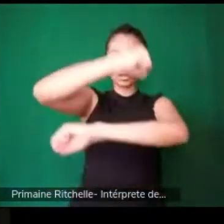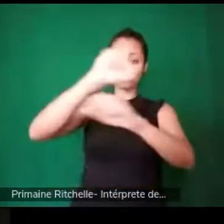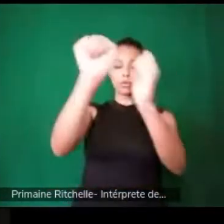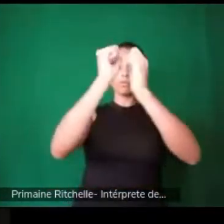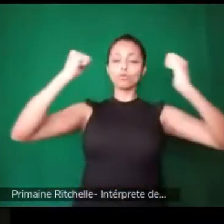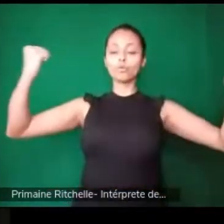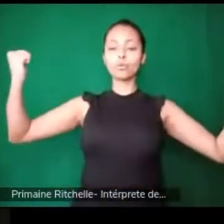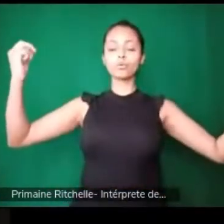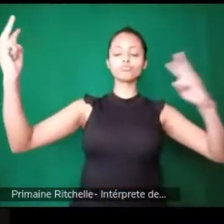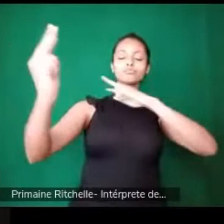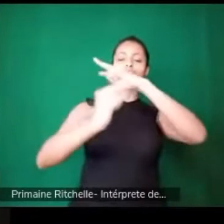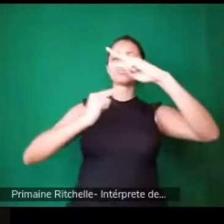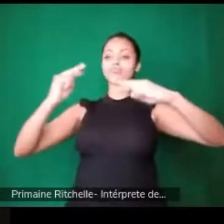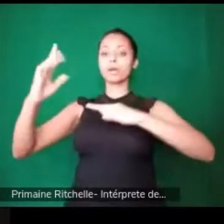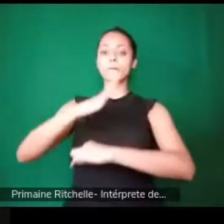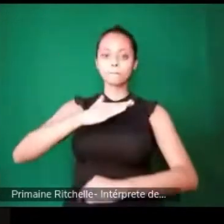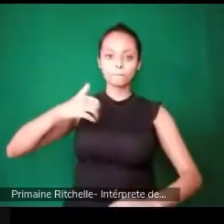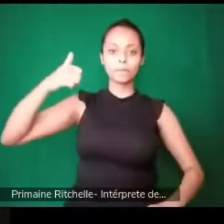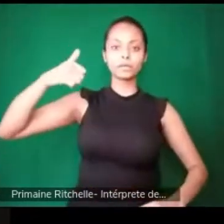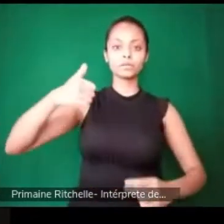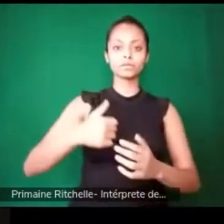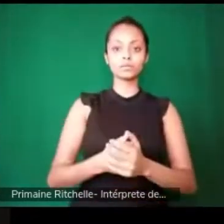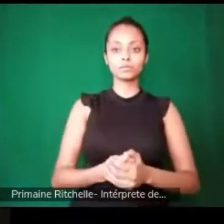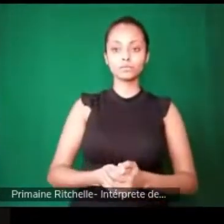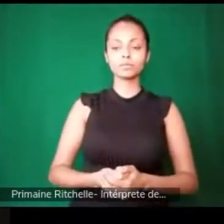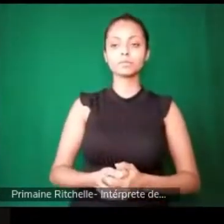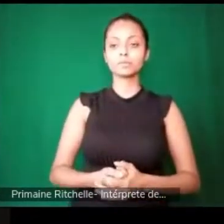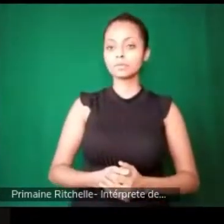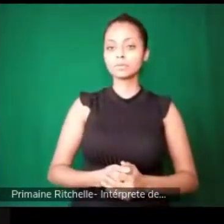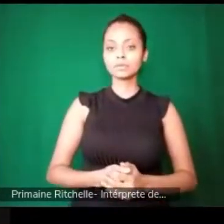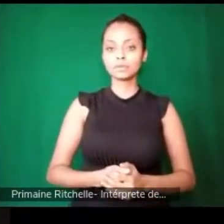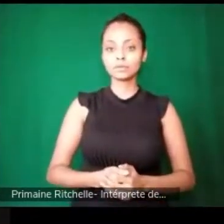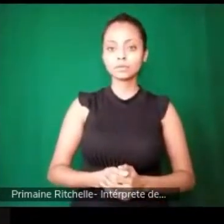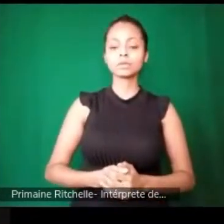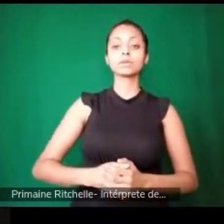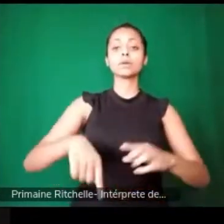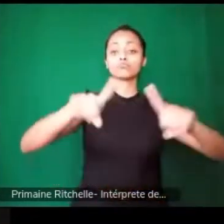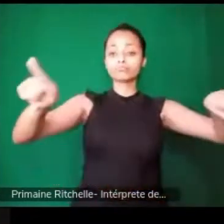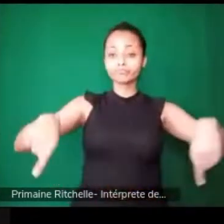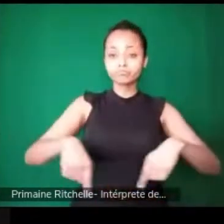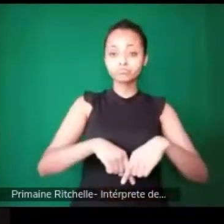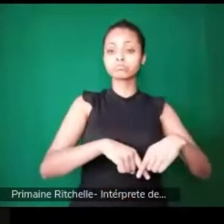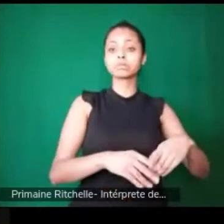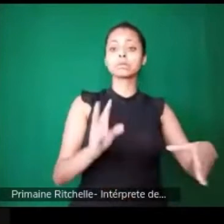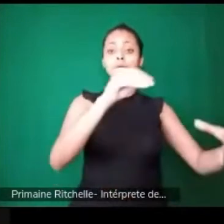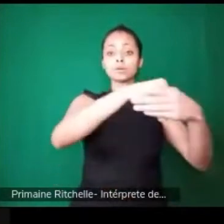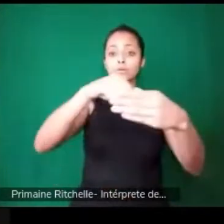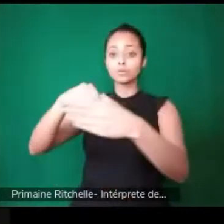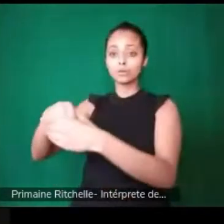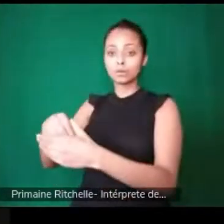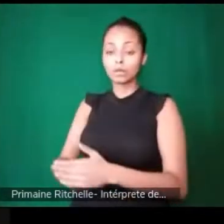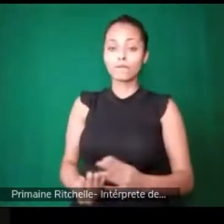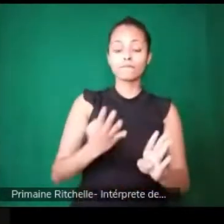ambiente. Evitar o contato físico, né? E dentro dos setores é recomendável que se evite a formação de filas, né?